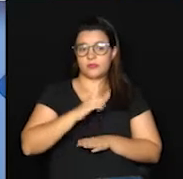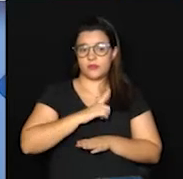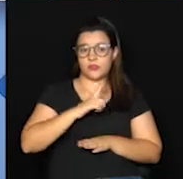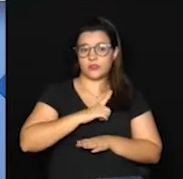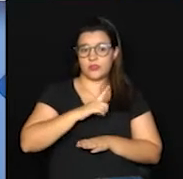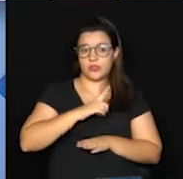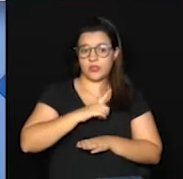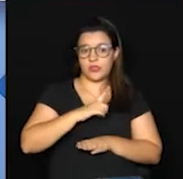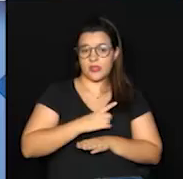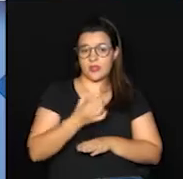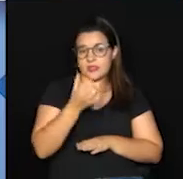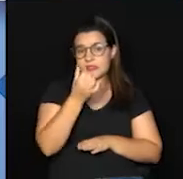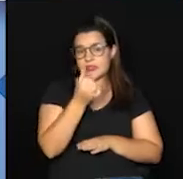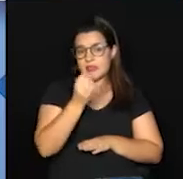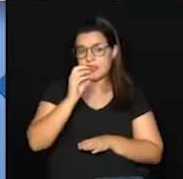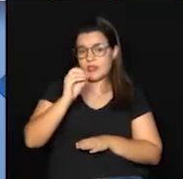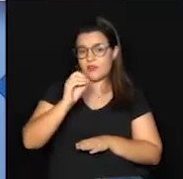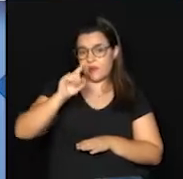ocupação de